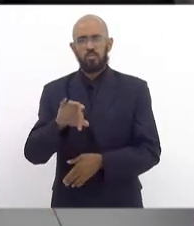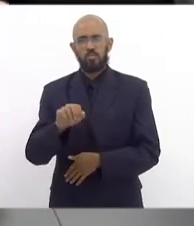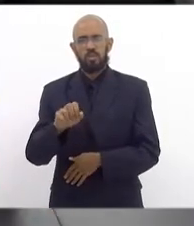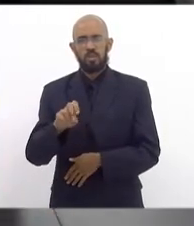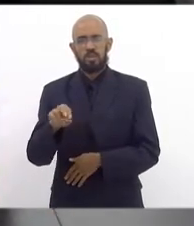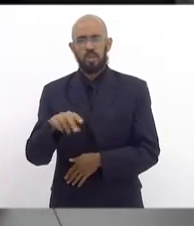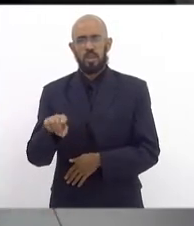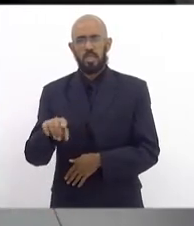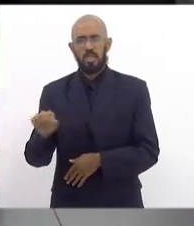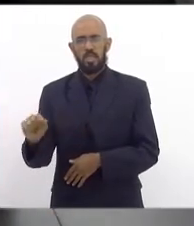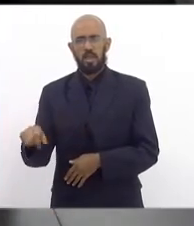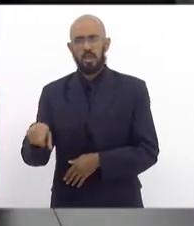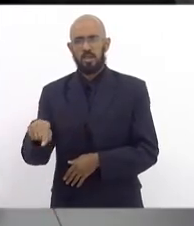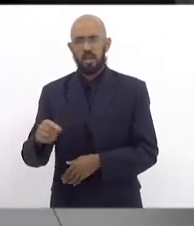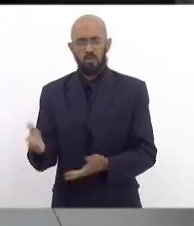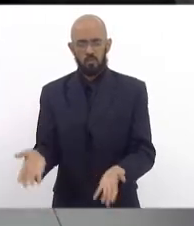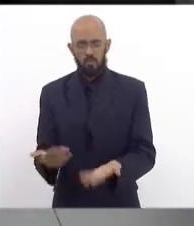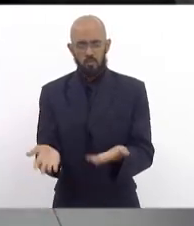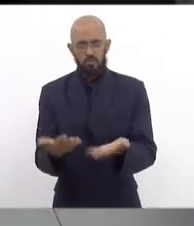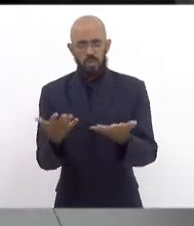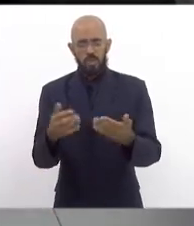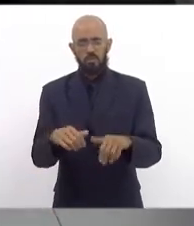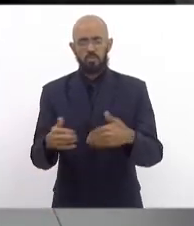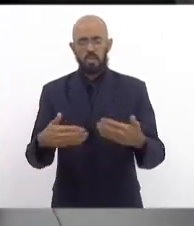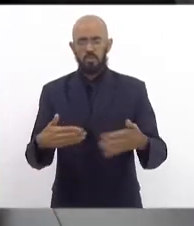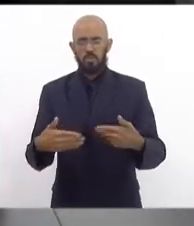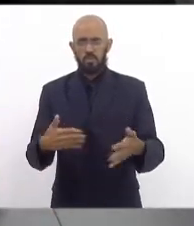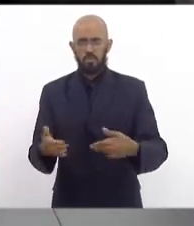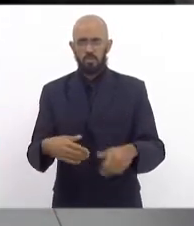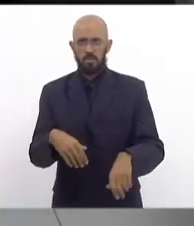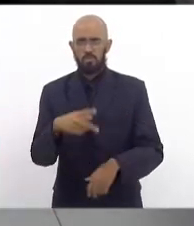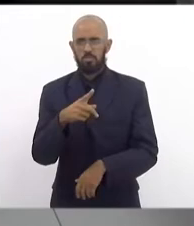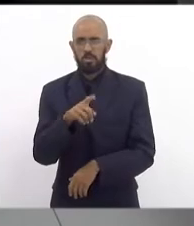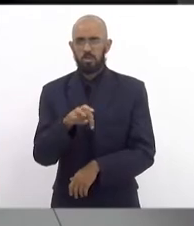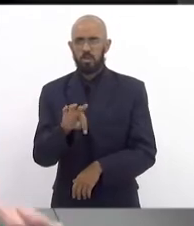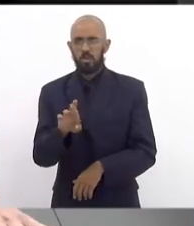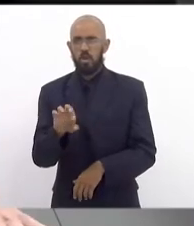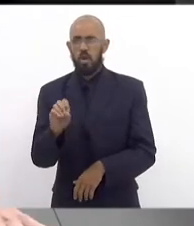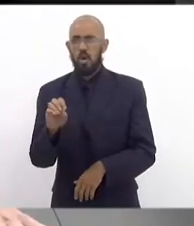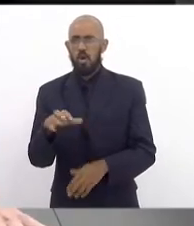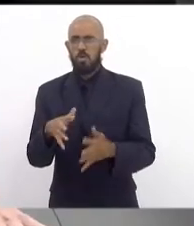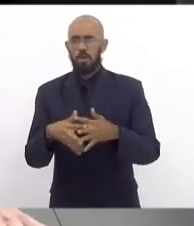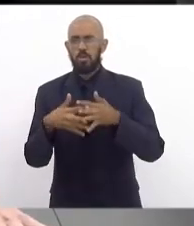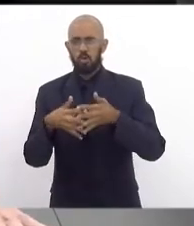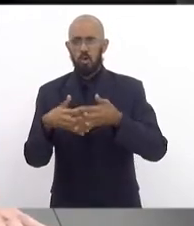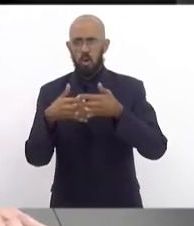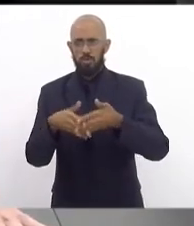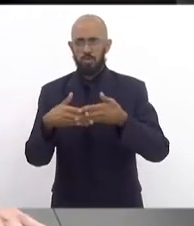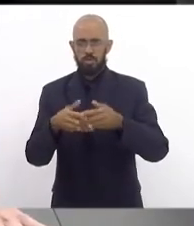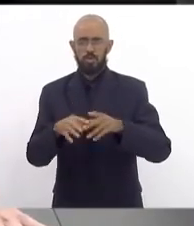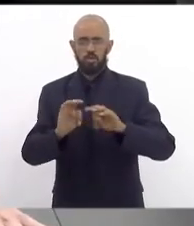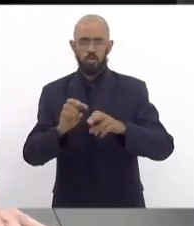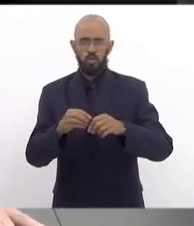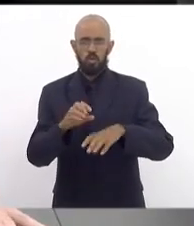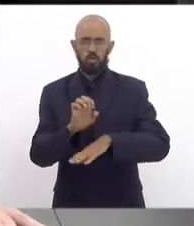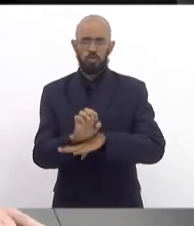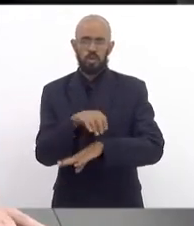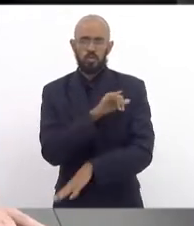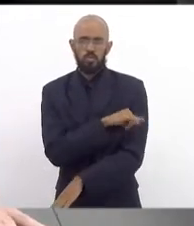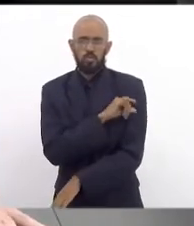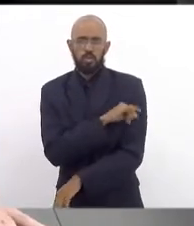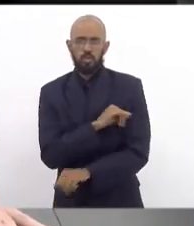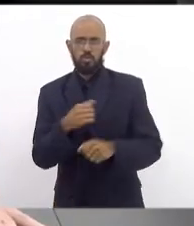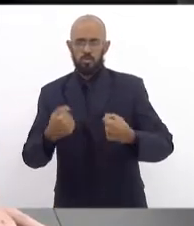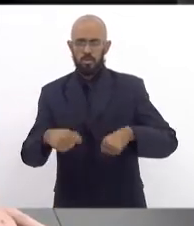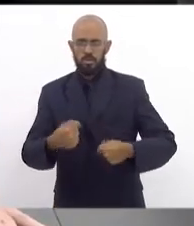fomento da indústria local e aí PT em toda região serrana acho que todo todo o estado do Rio de Janeiro precisa disso